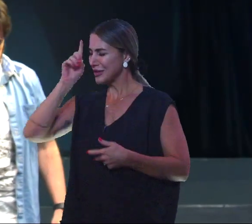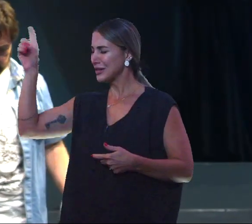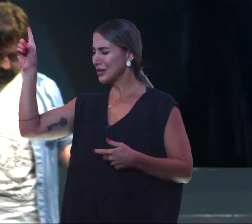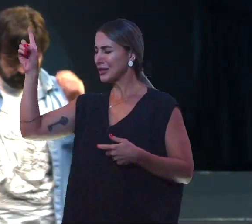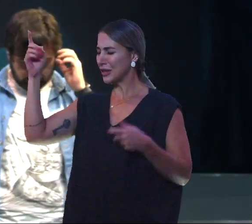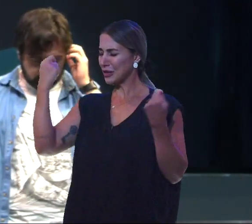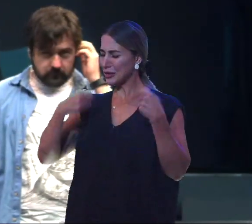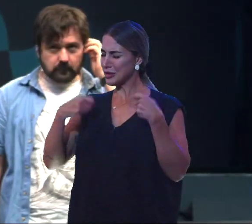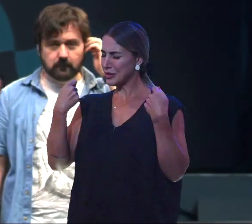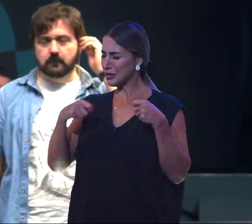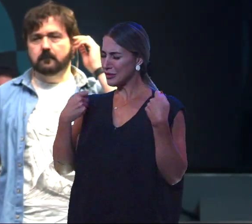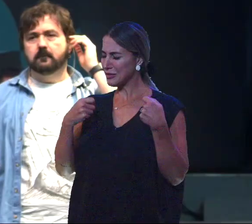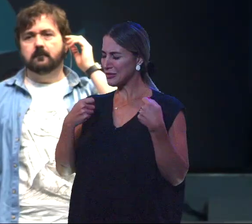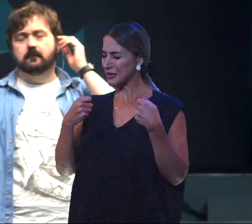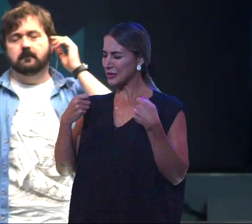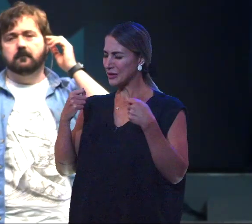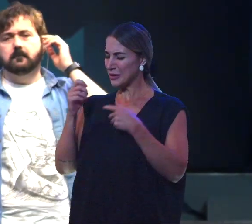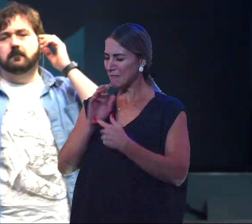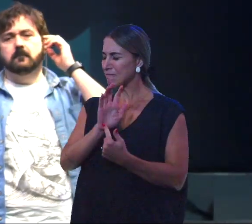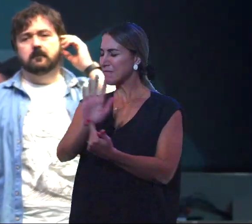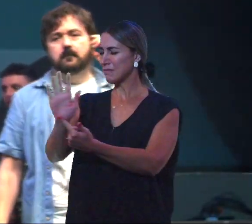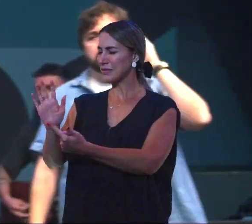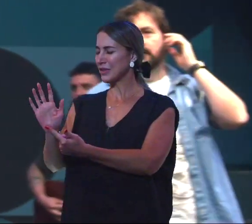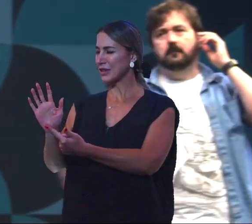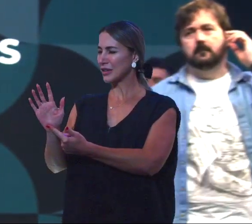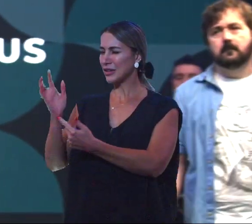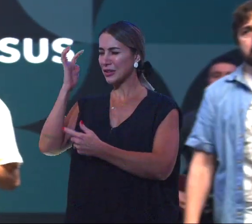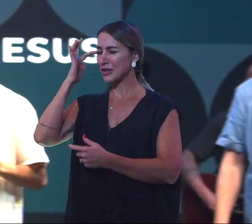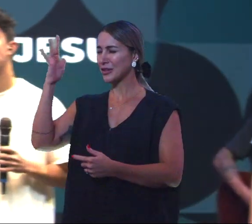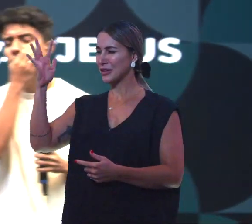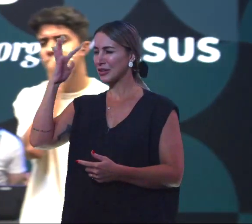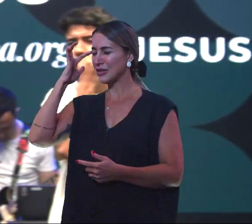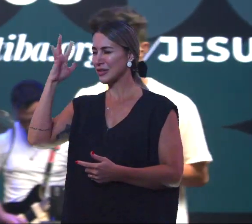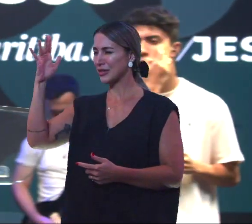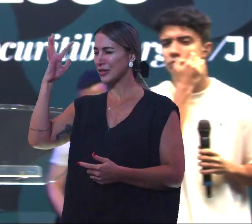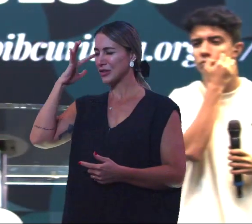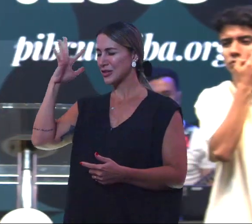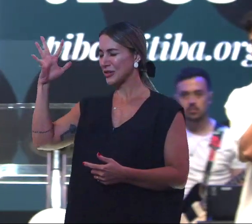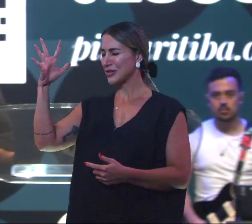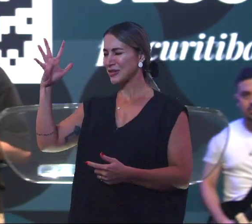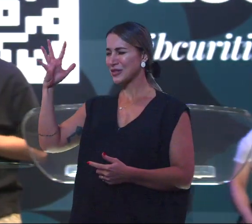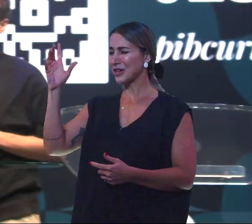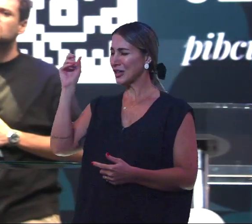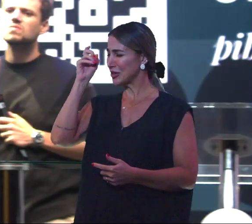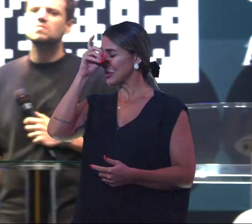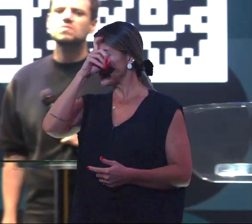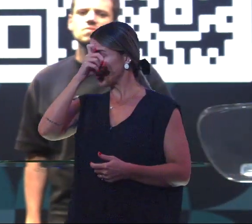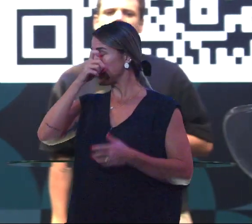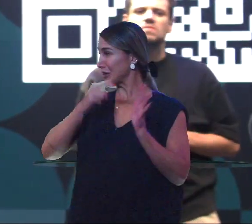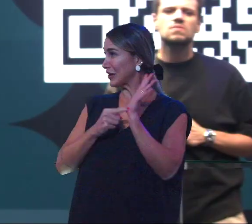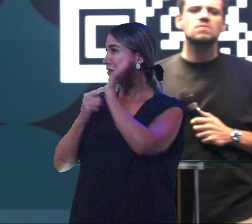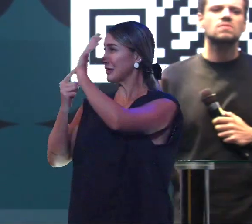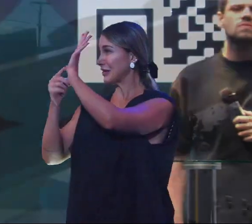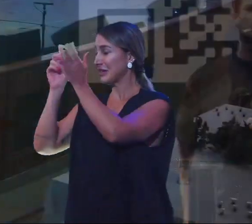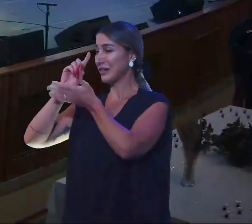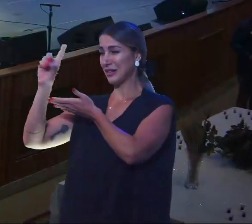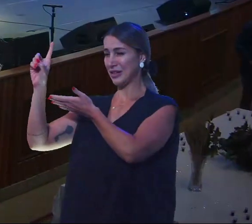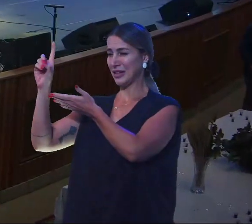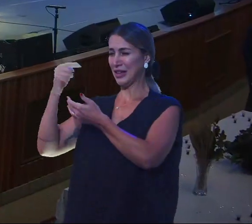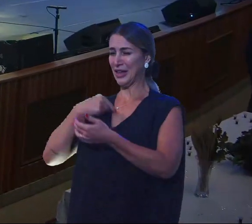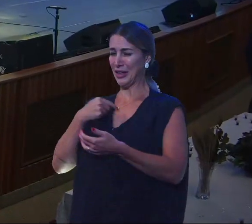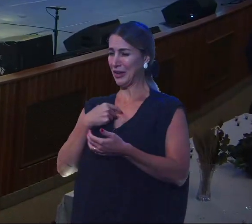Existem sonhos que alguns têm aqui hoje, que estão sendo muito difíceis de serem entregues para o Senhor. Lembra que eu falei para você que eu não queria ser pastor?